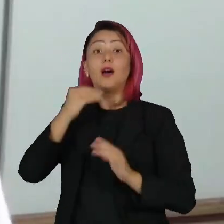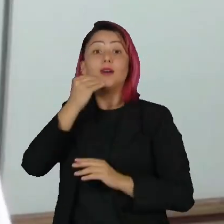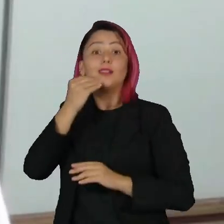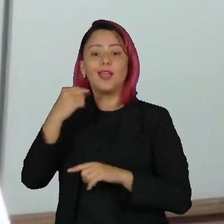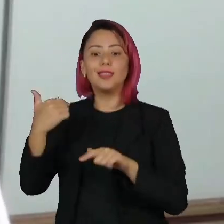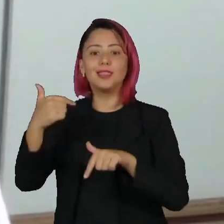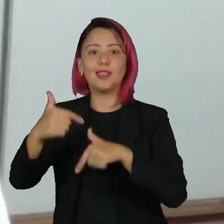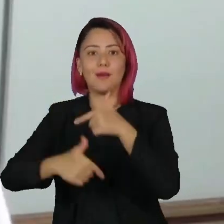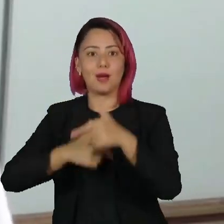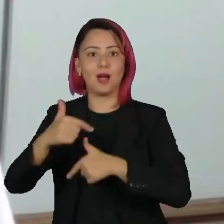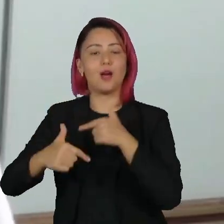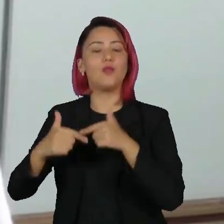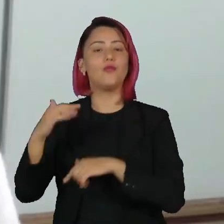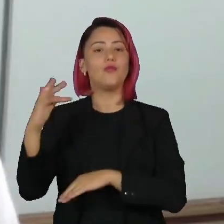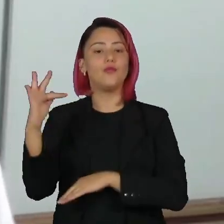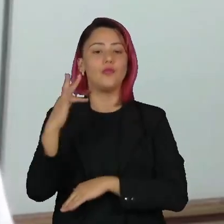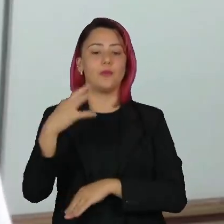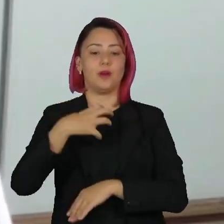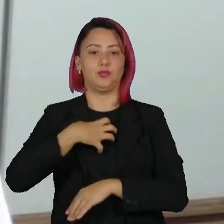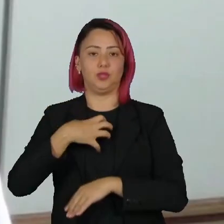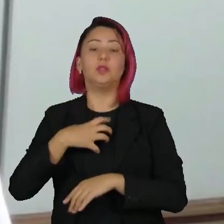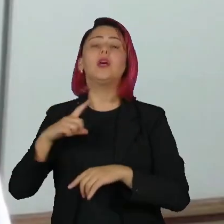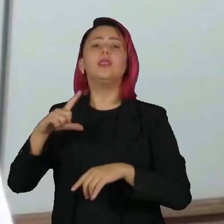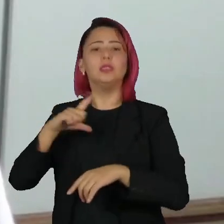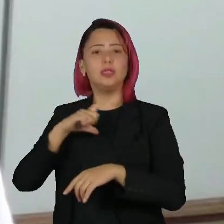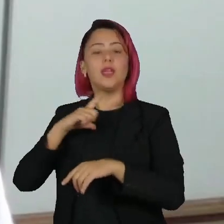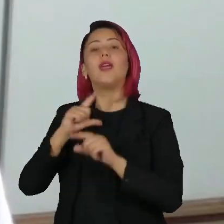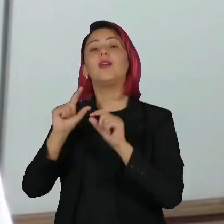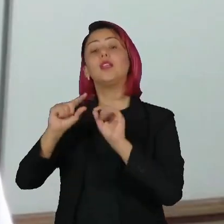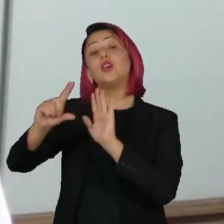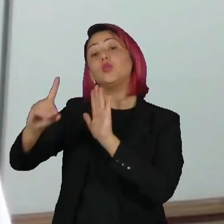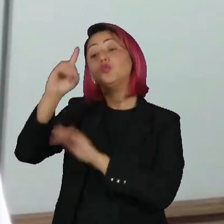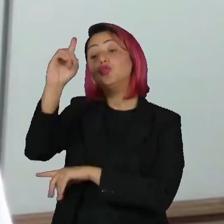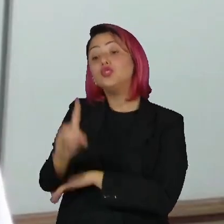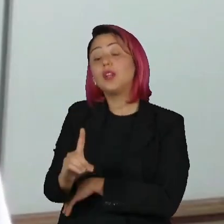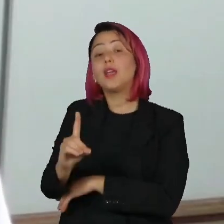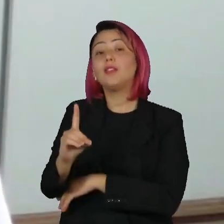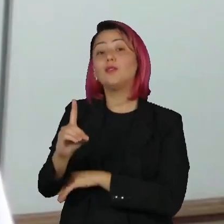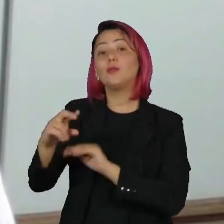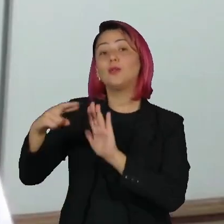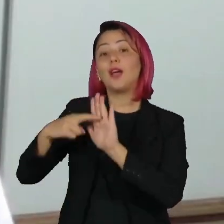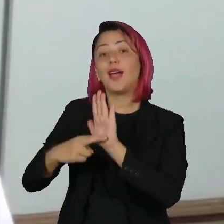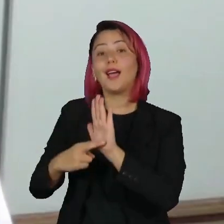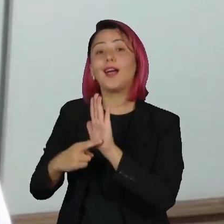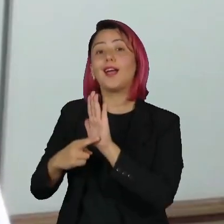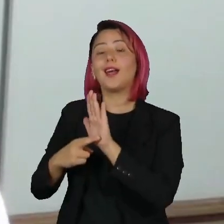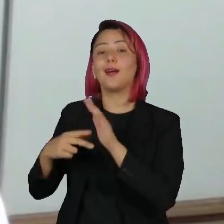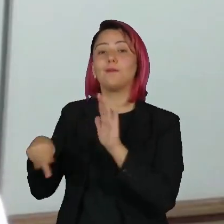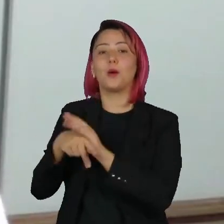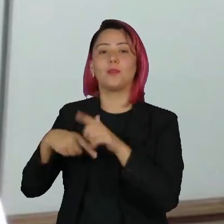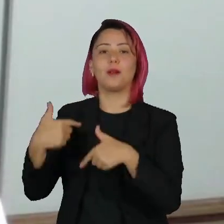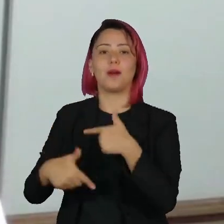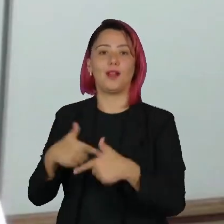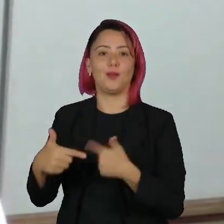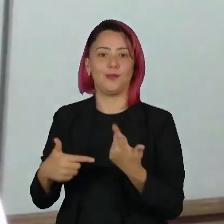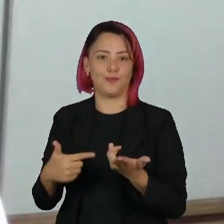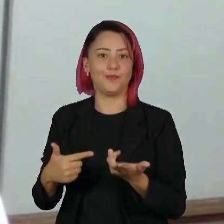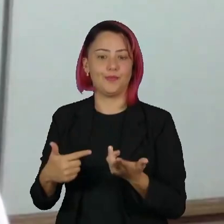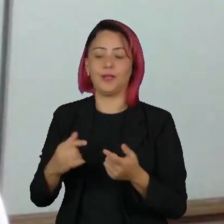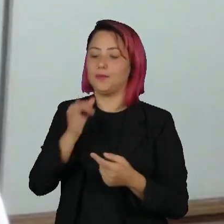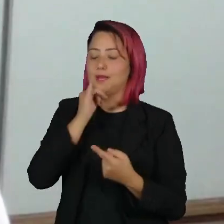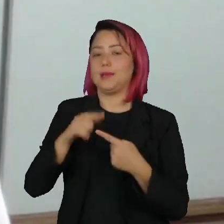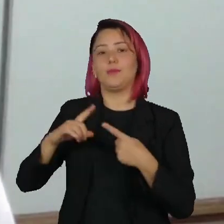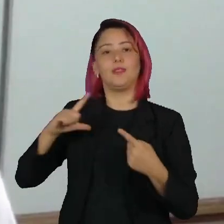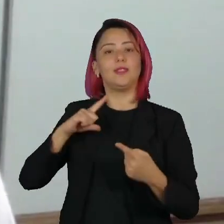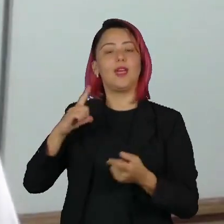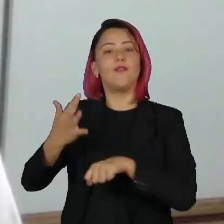trabalho. Então, ele tem toda a proteção social de uma carteira assinada, né, de previdência, de